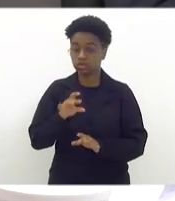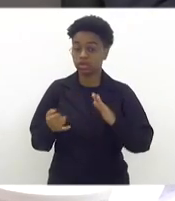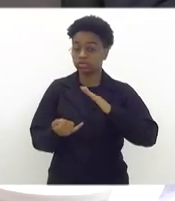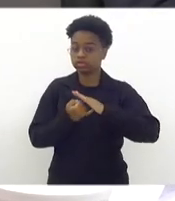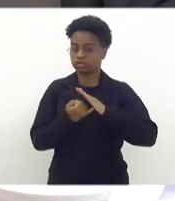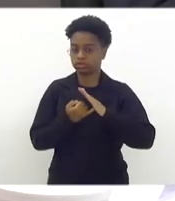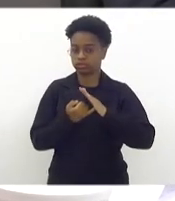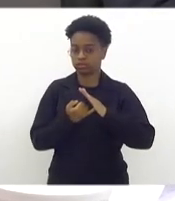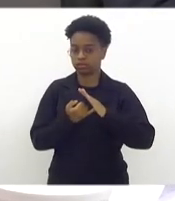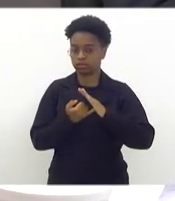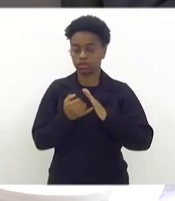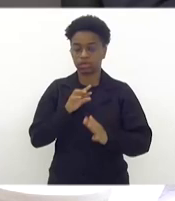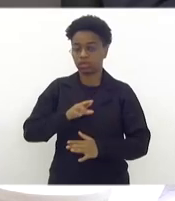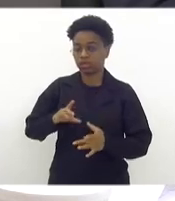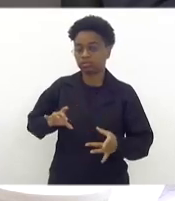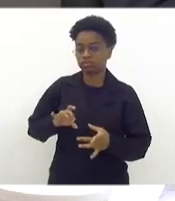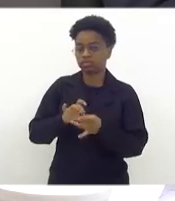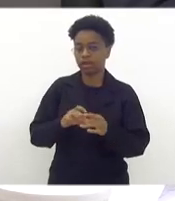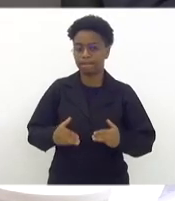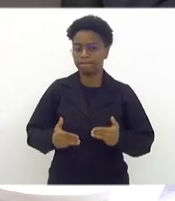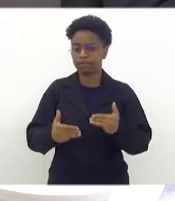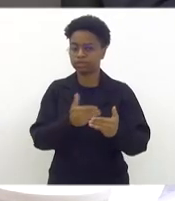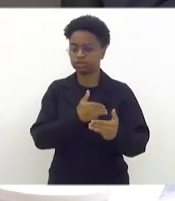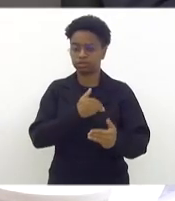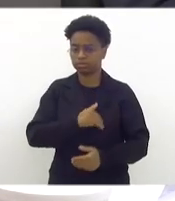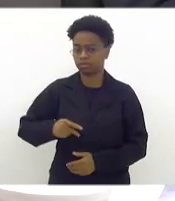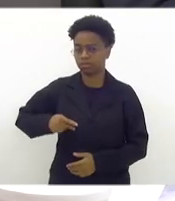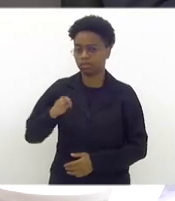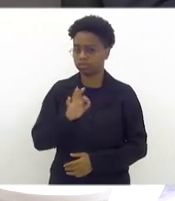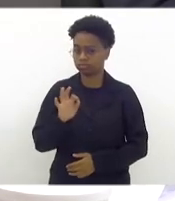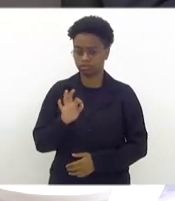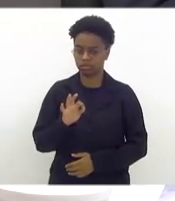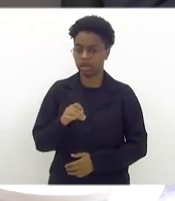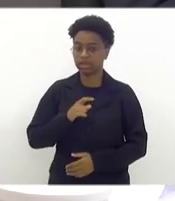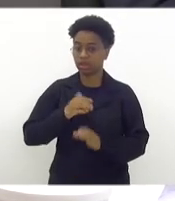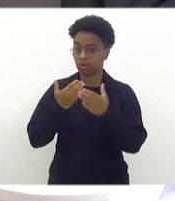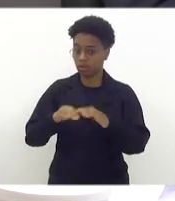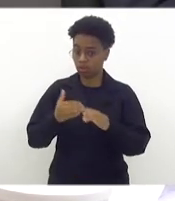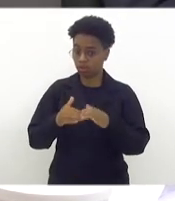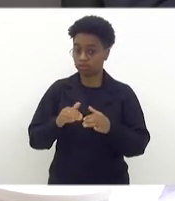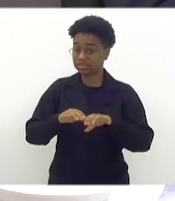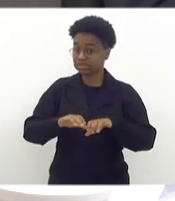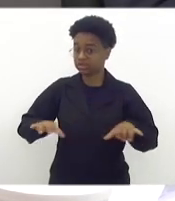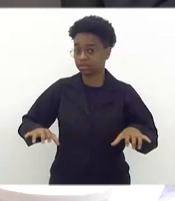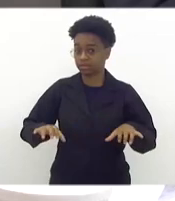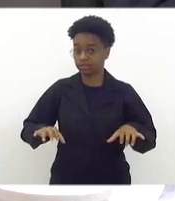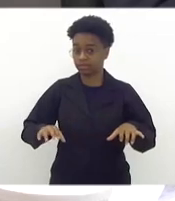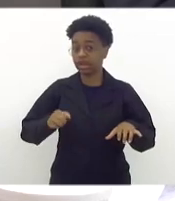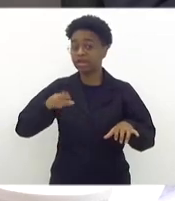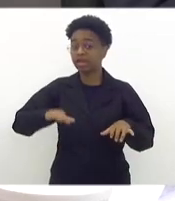Contas. Ele não está atrelado ao Ministério Público Estadual. É um concurso público à parte, que quem abre